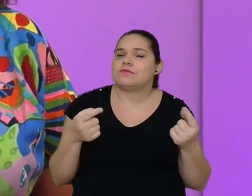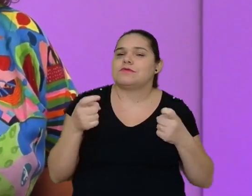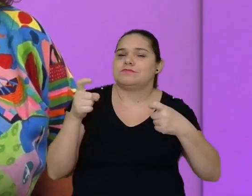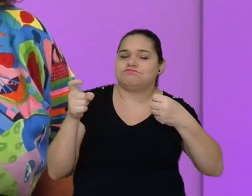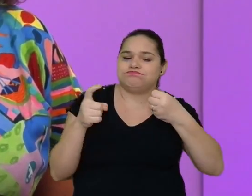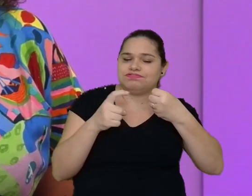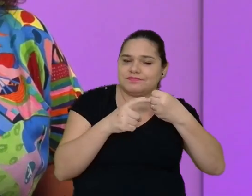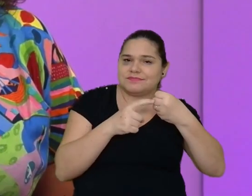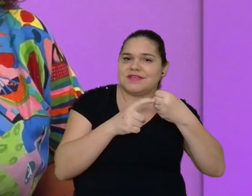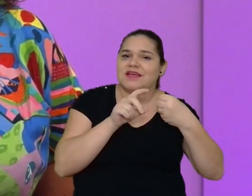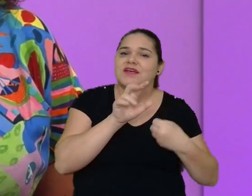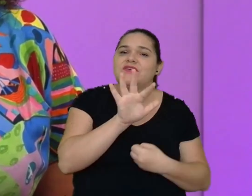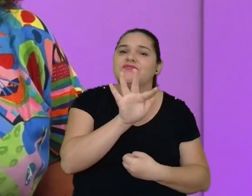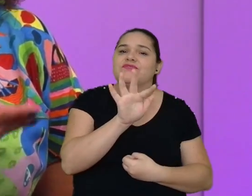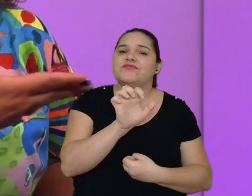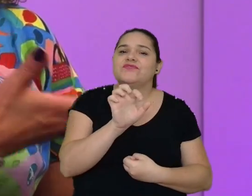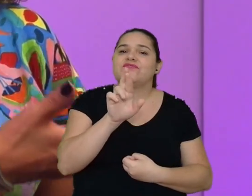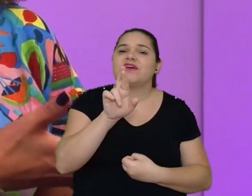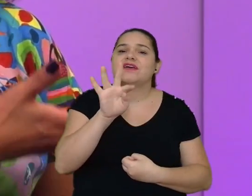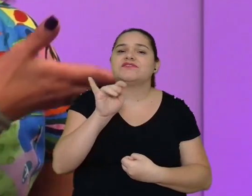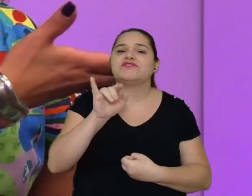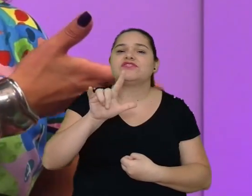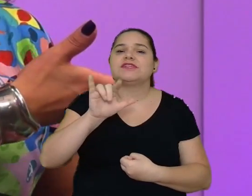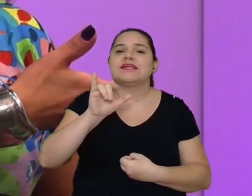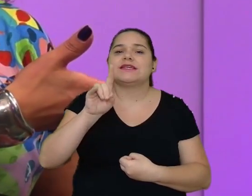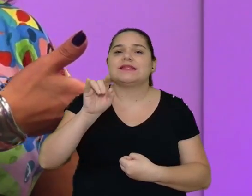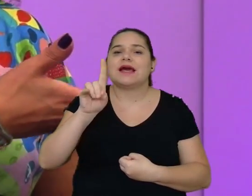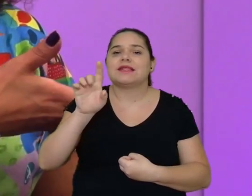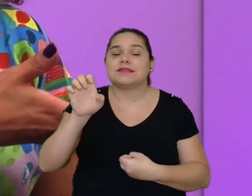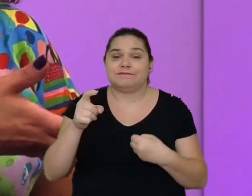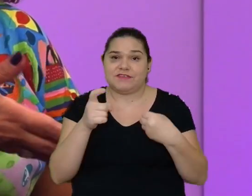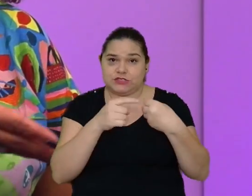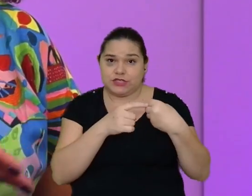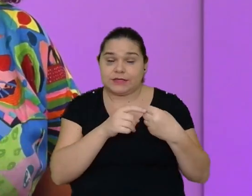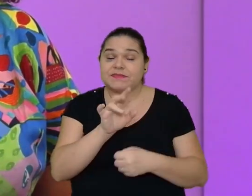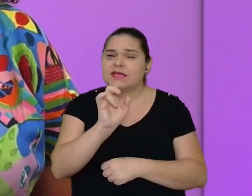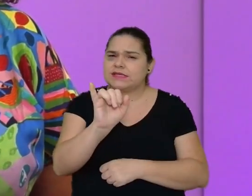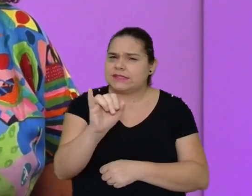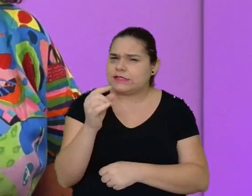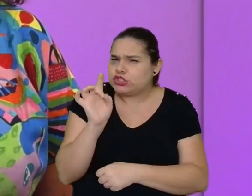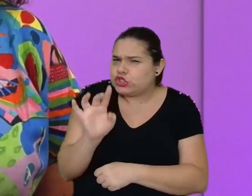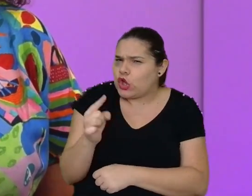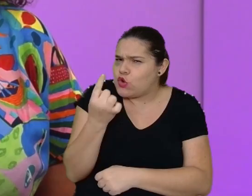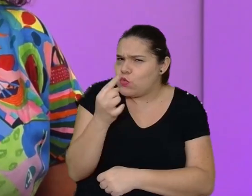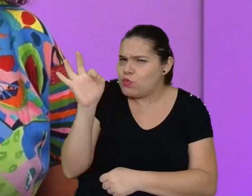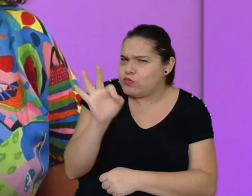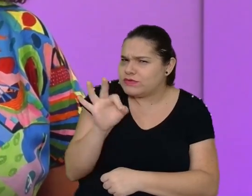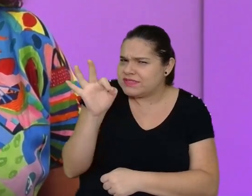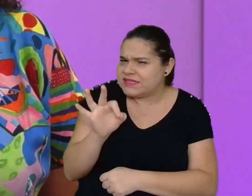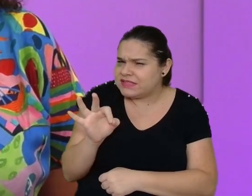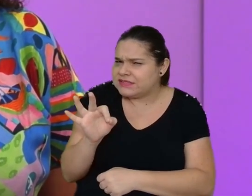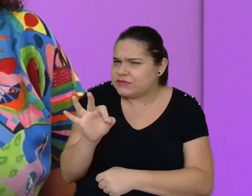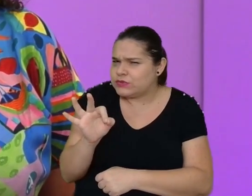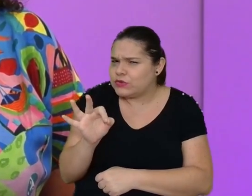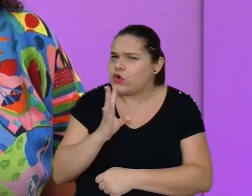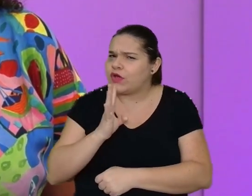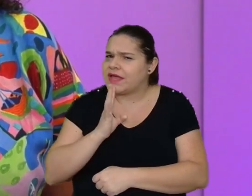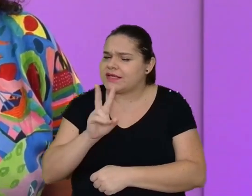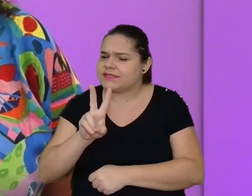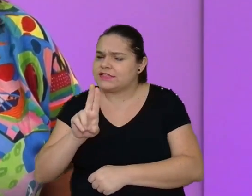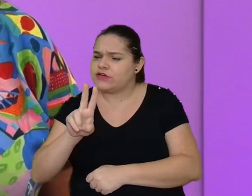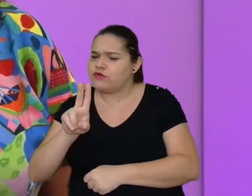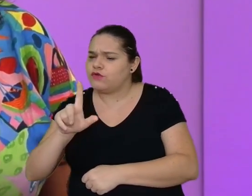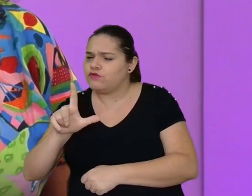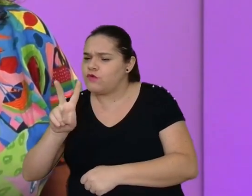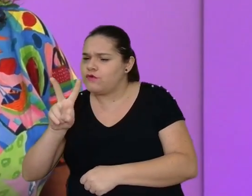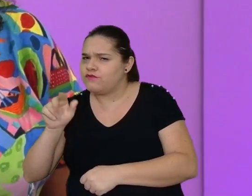fertilidade. Então, se a gente não sabe, se 1% sobe só a diferença de vulva e vagina, imagina o que a gente sabe